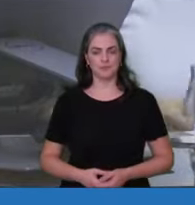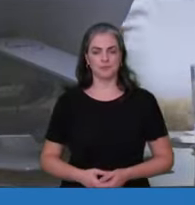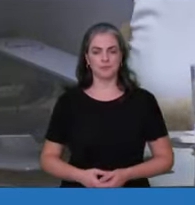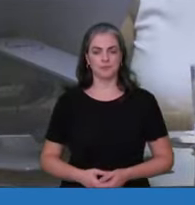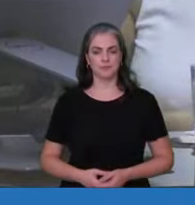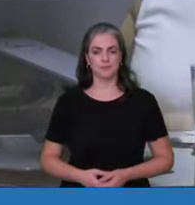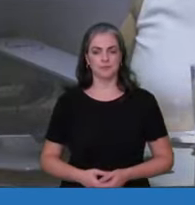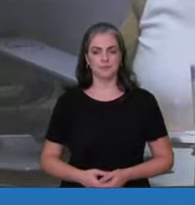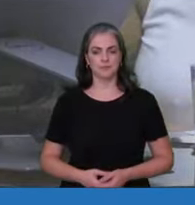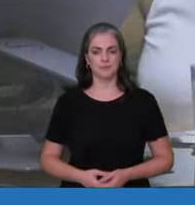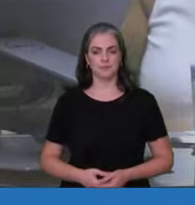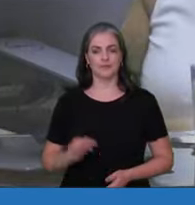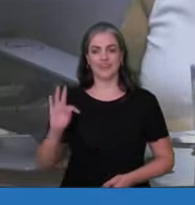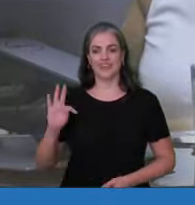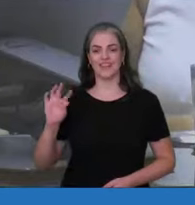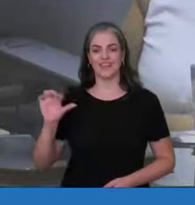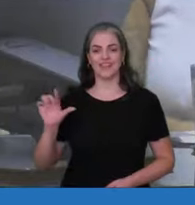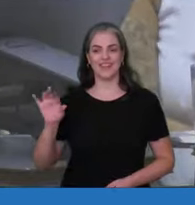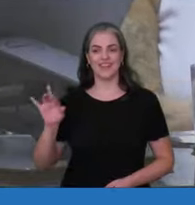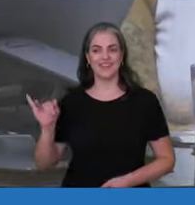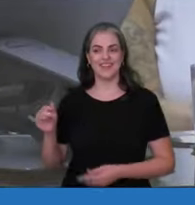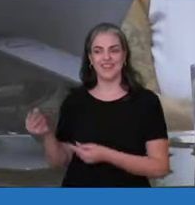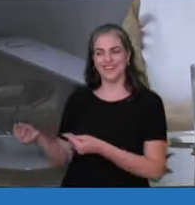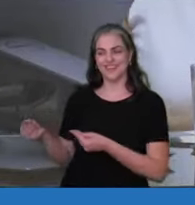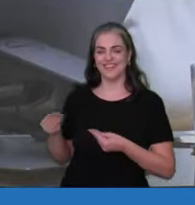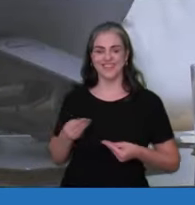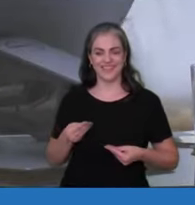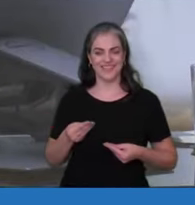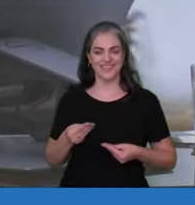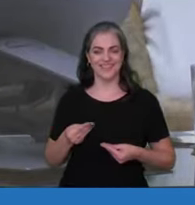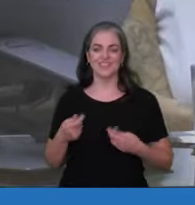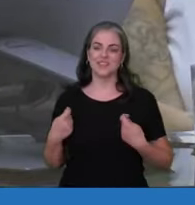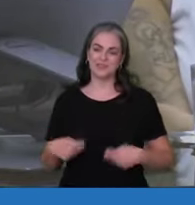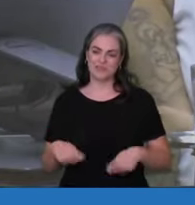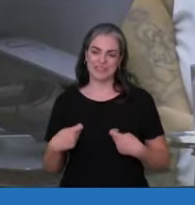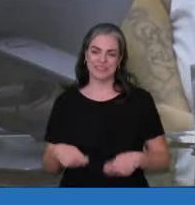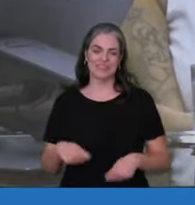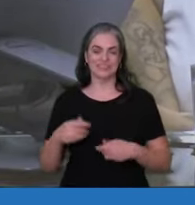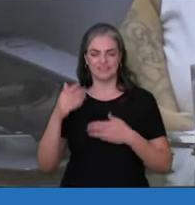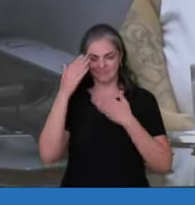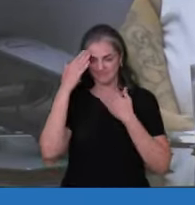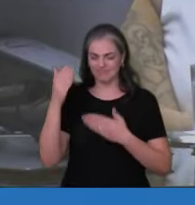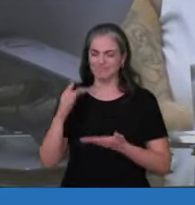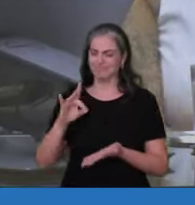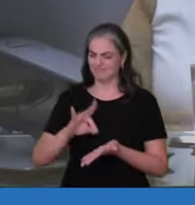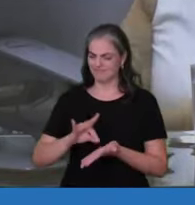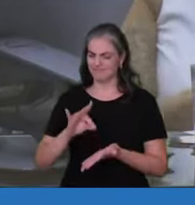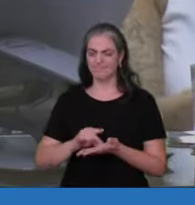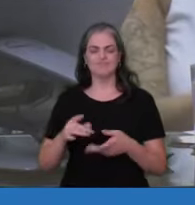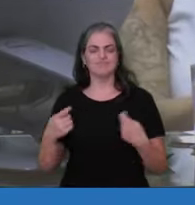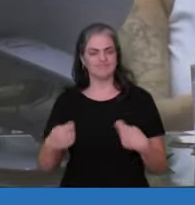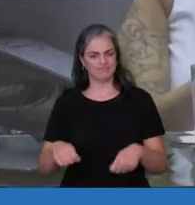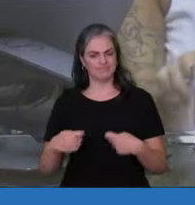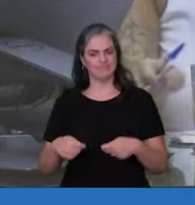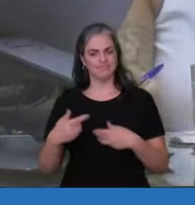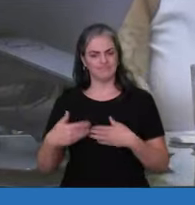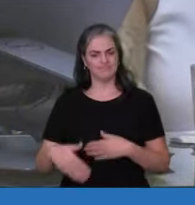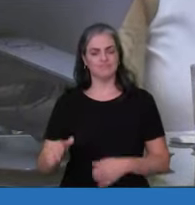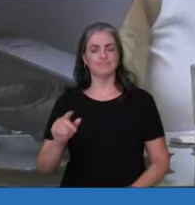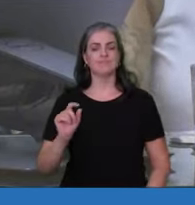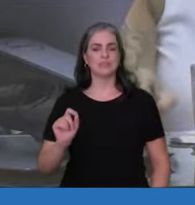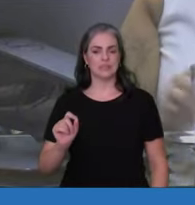Talíria me alcança aqui que há que se agradecer e muito será feito ao longo dessa sessão a